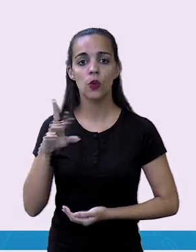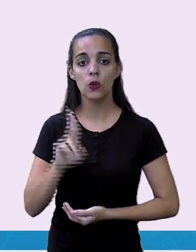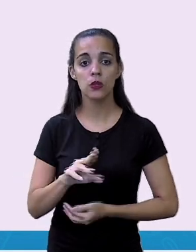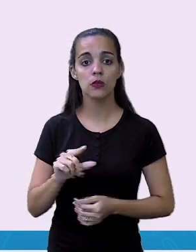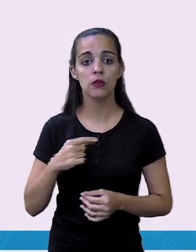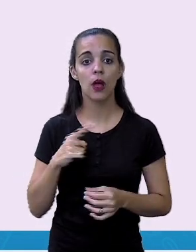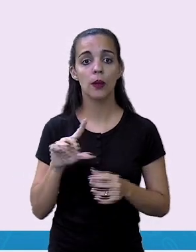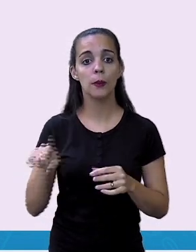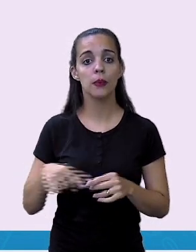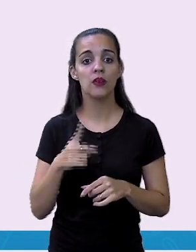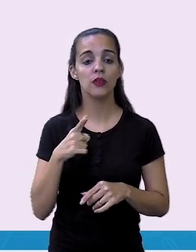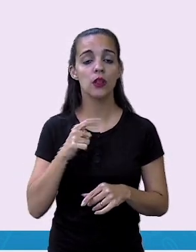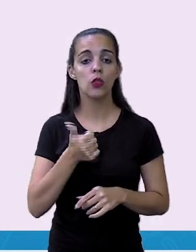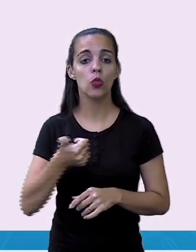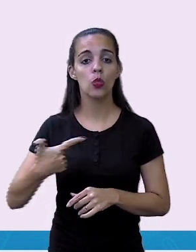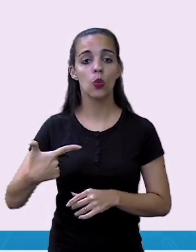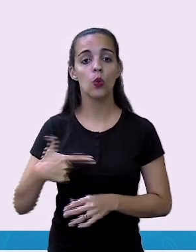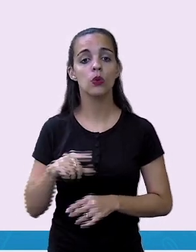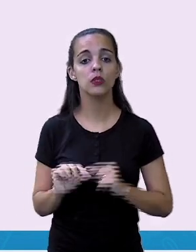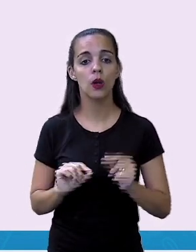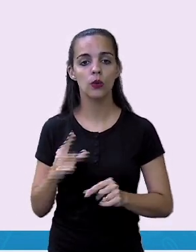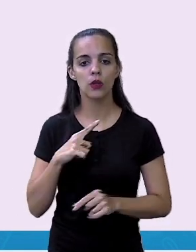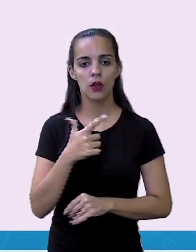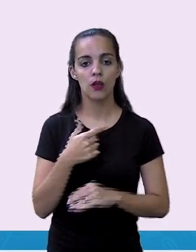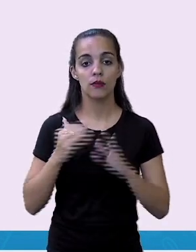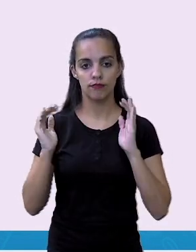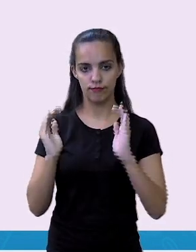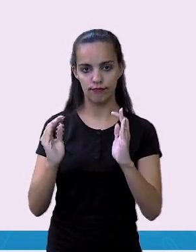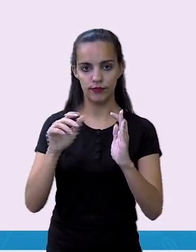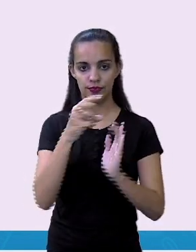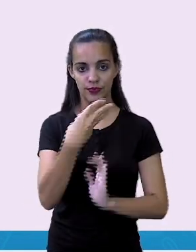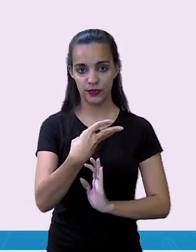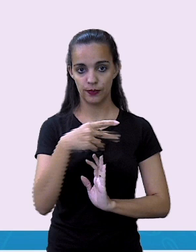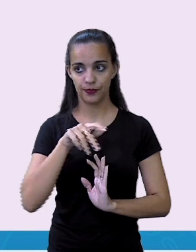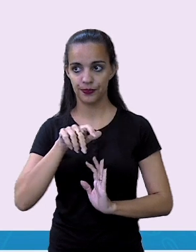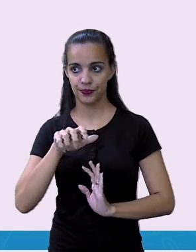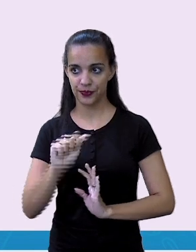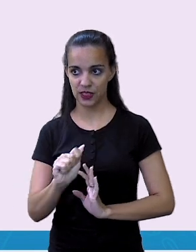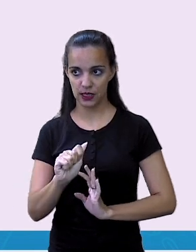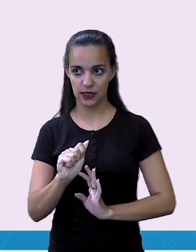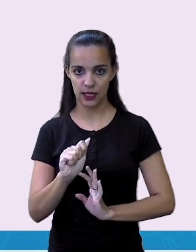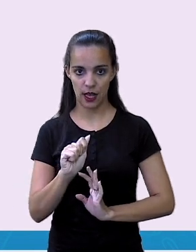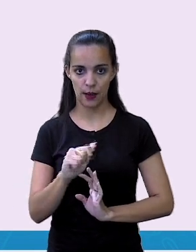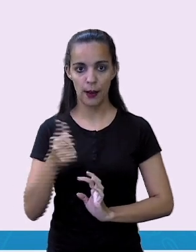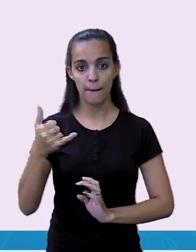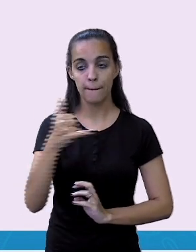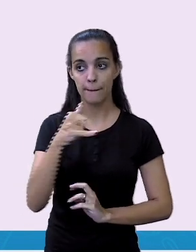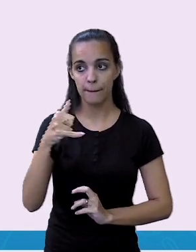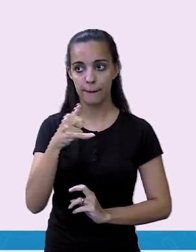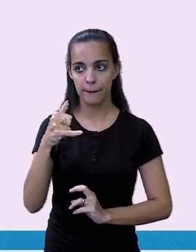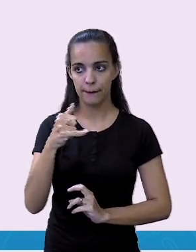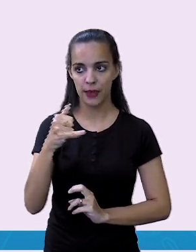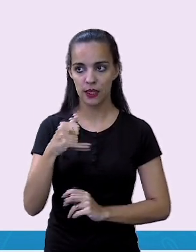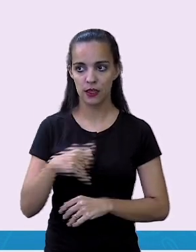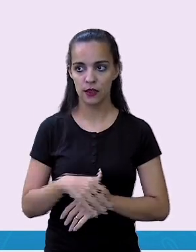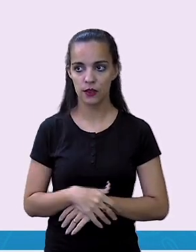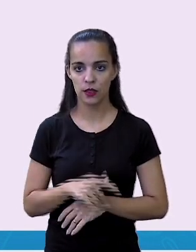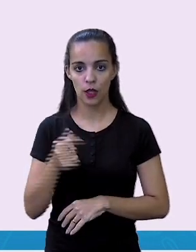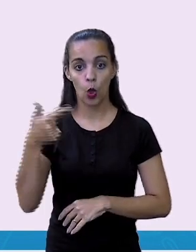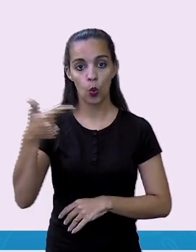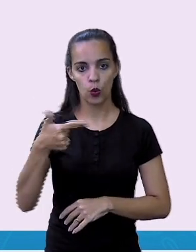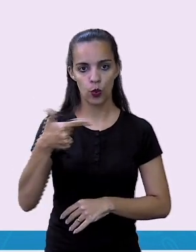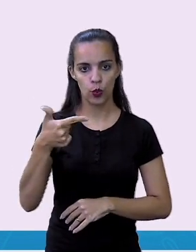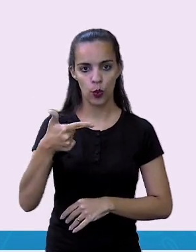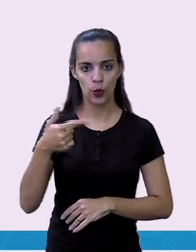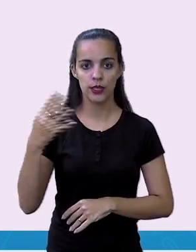forma fatorada vai ser 3A, o sinal aqui menos